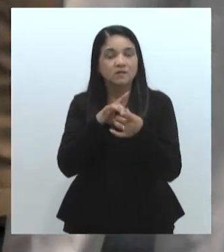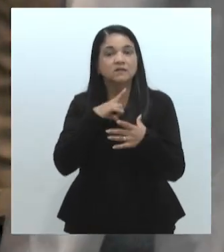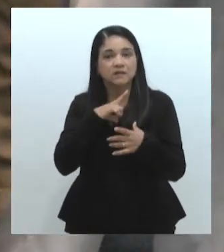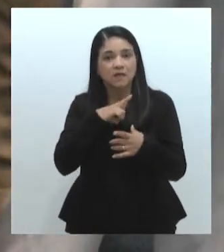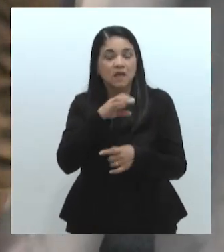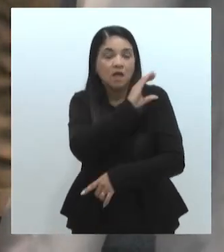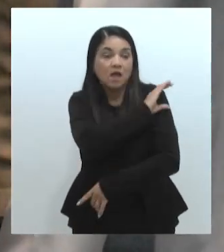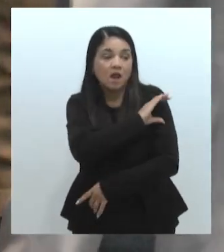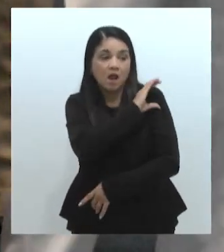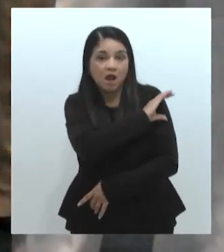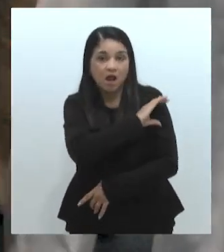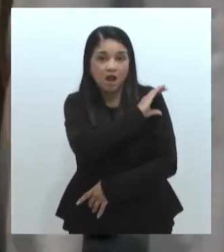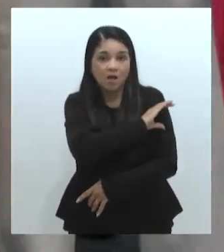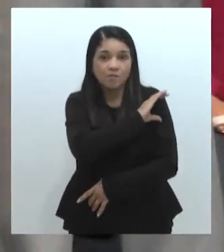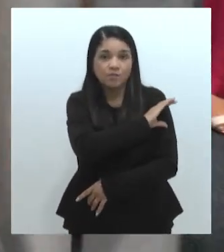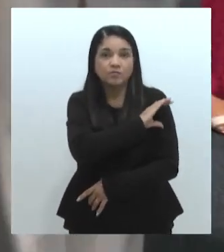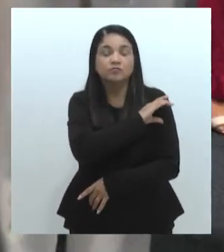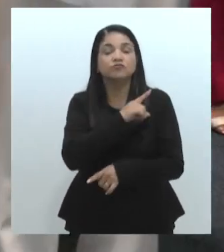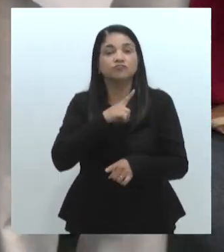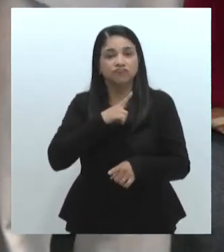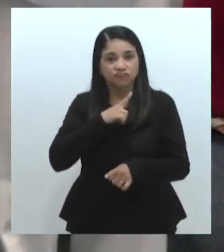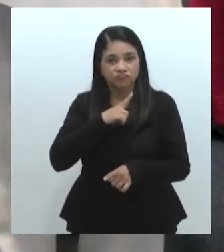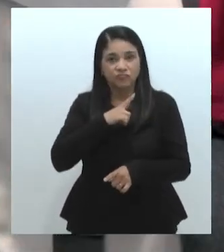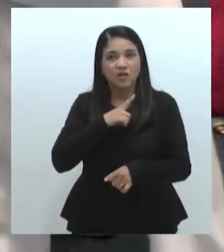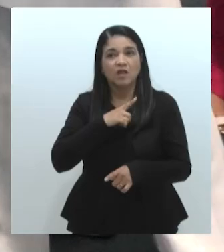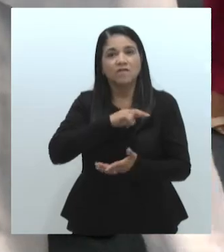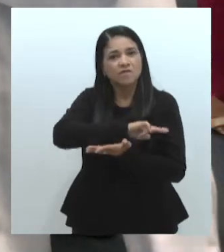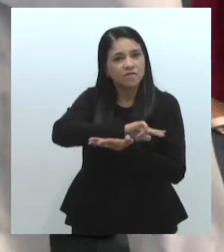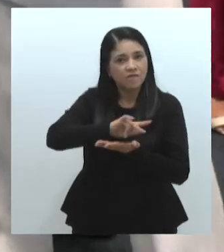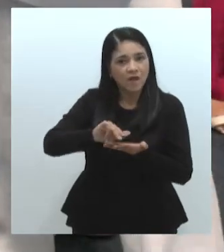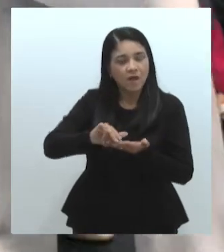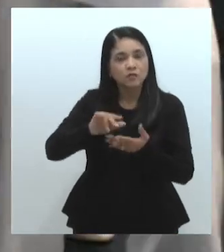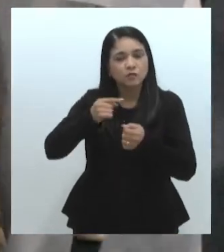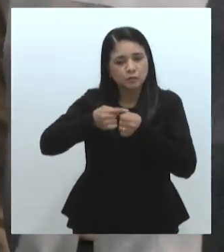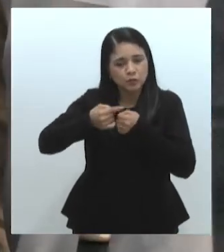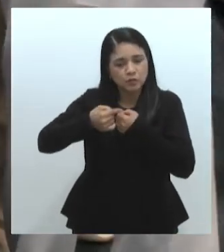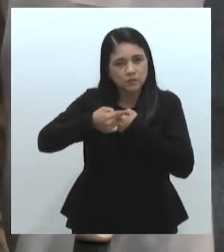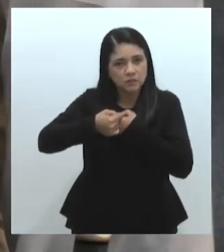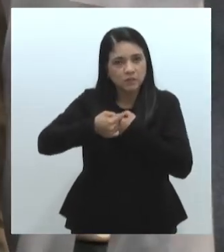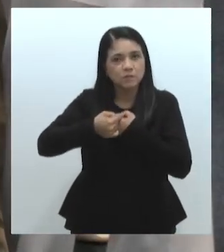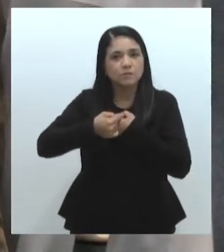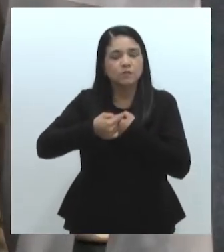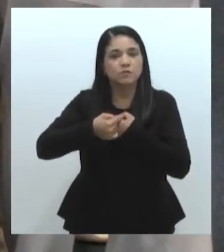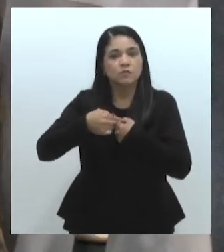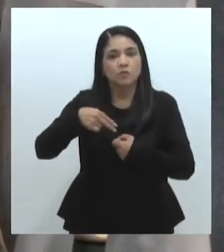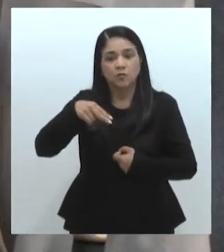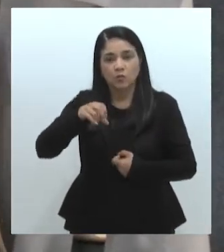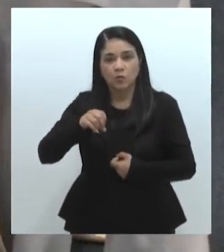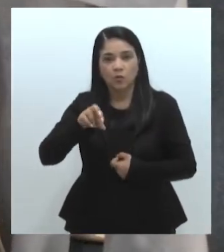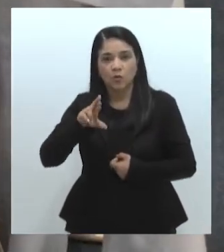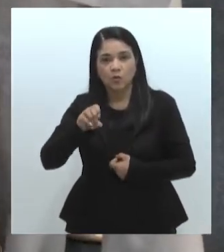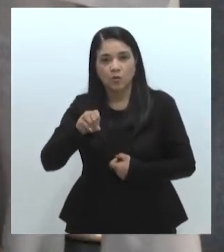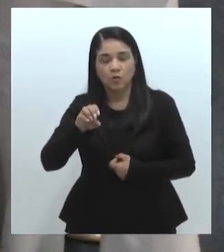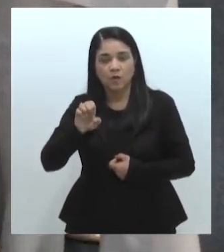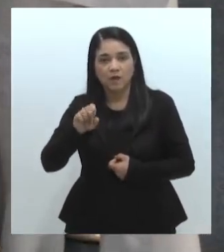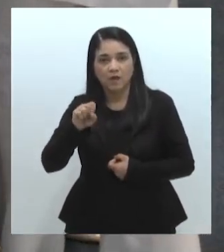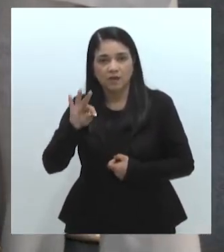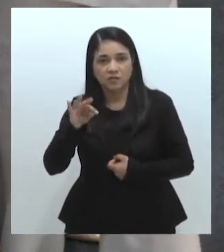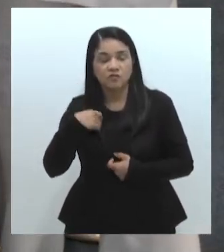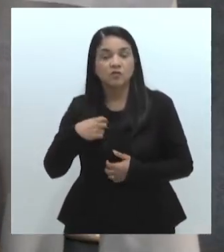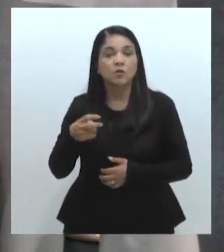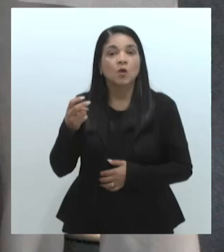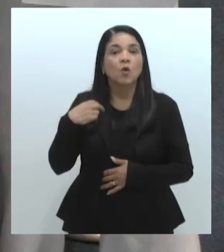Campos, por vezes, resvala também nos diversos municípios do nosso noroeste. Falar da cultura popular, falar